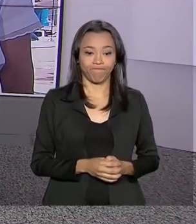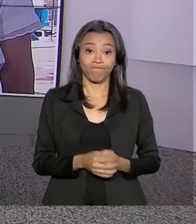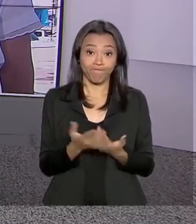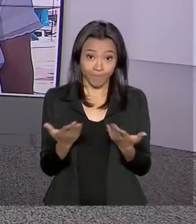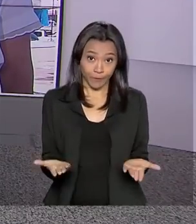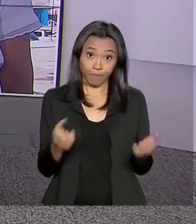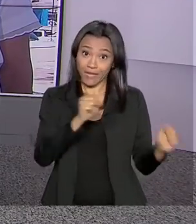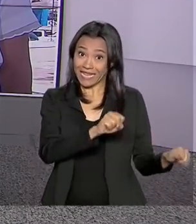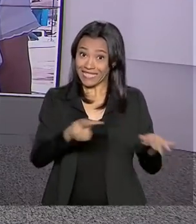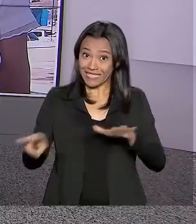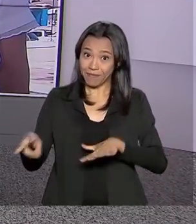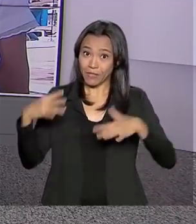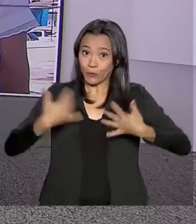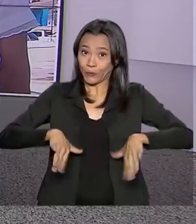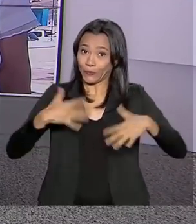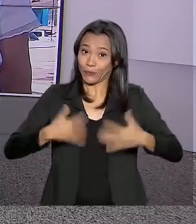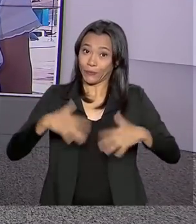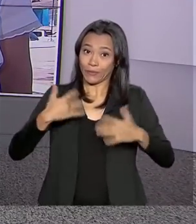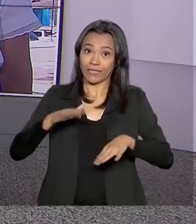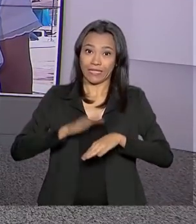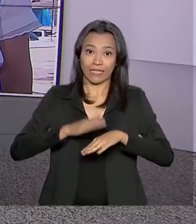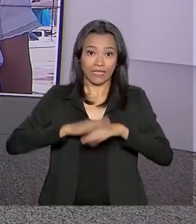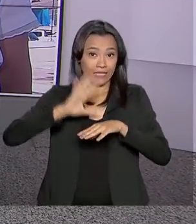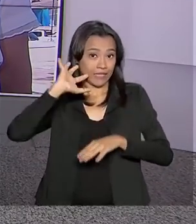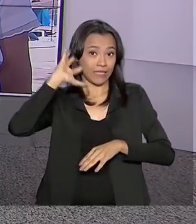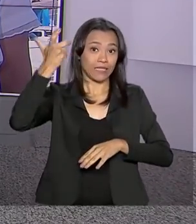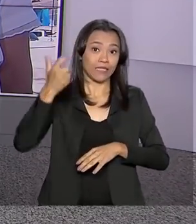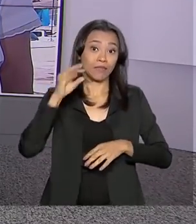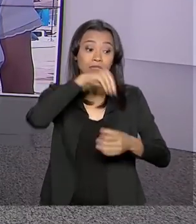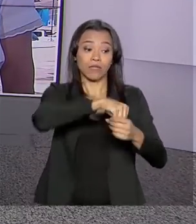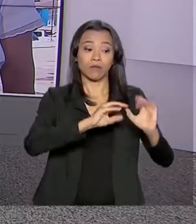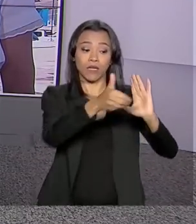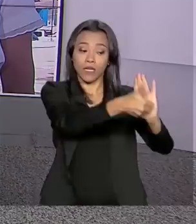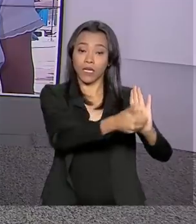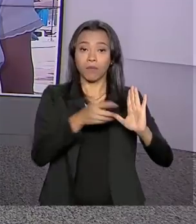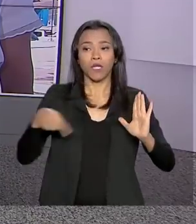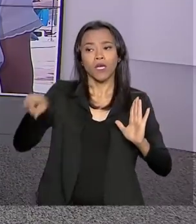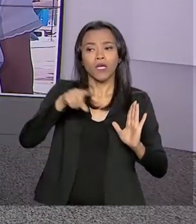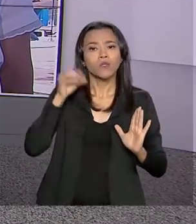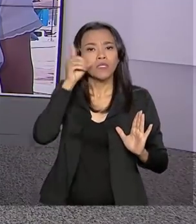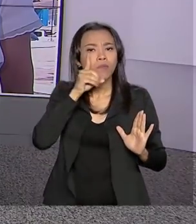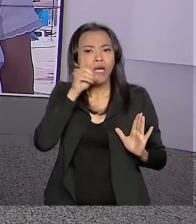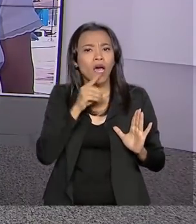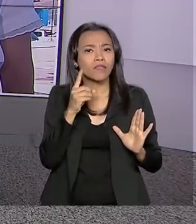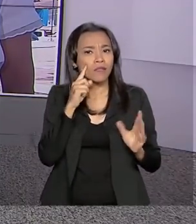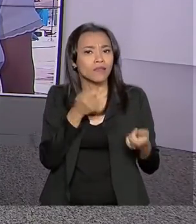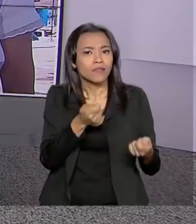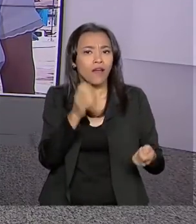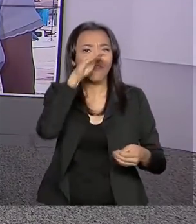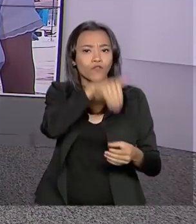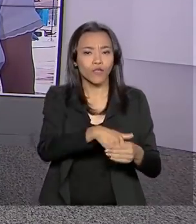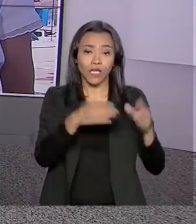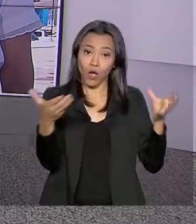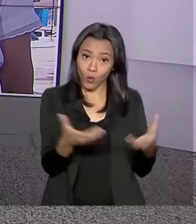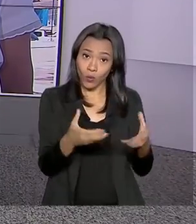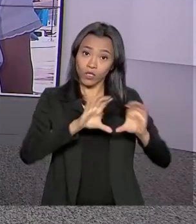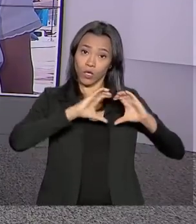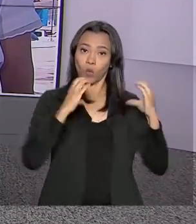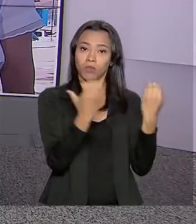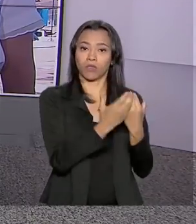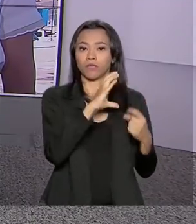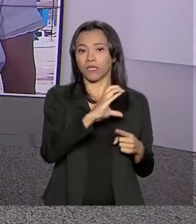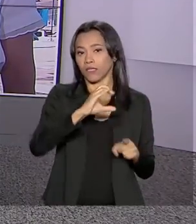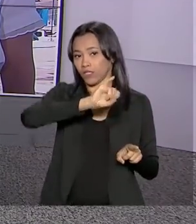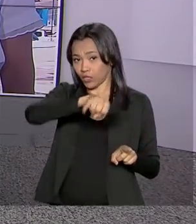Bem, a semana é decisiva para a nova Previdência na Câmara dos Deputados. Os parlamentares vão tentar votar hoje a proposta na Comissão de Constituição e Justiça. E